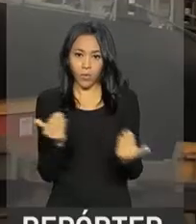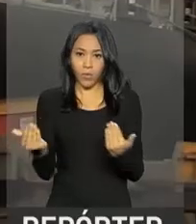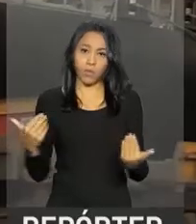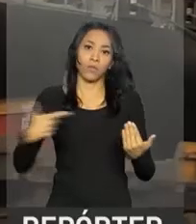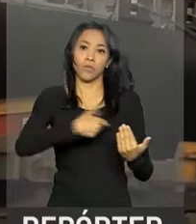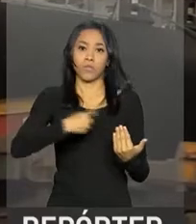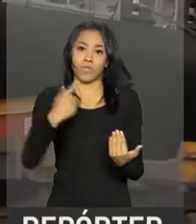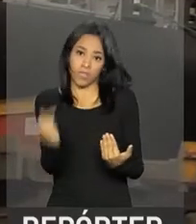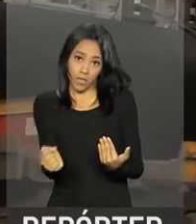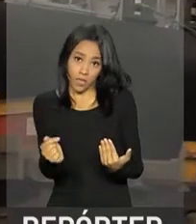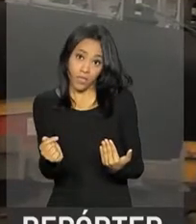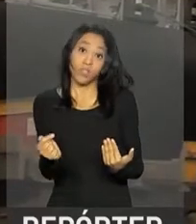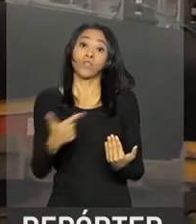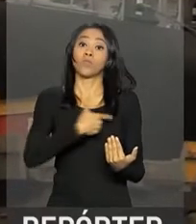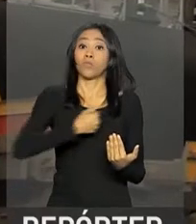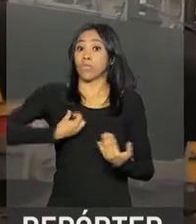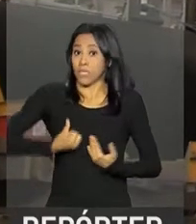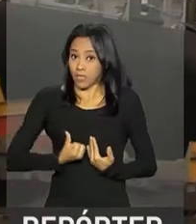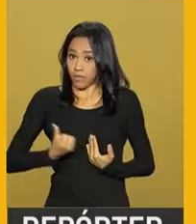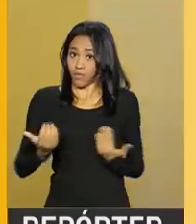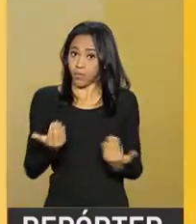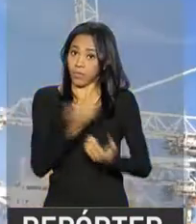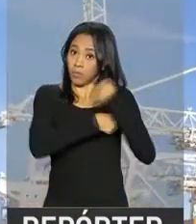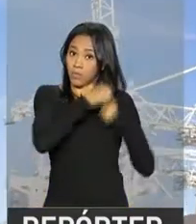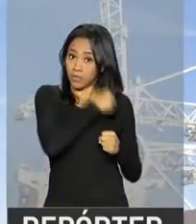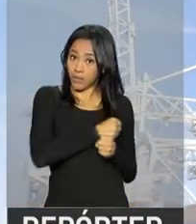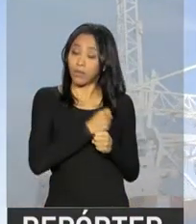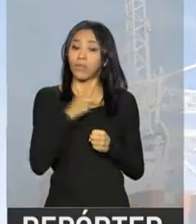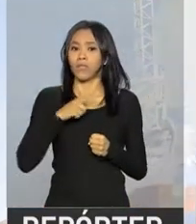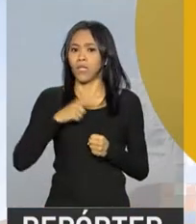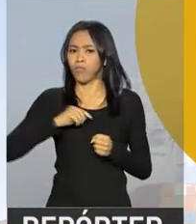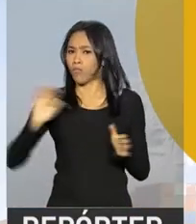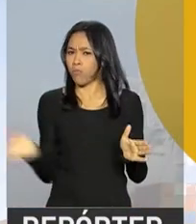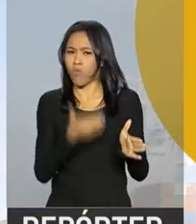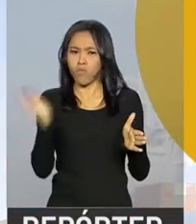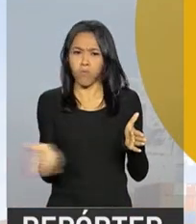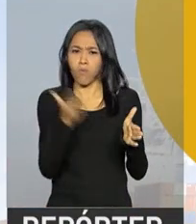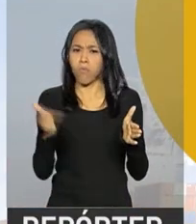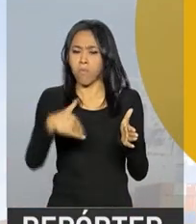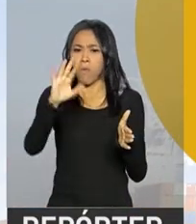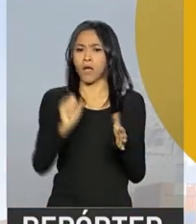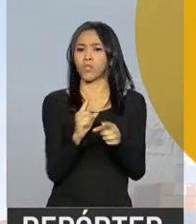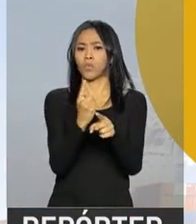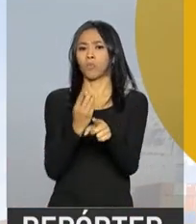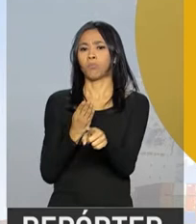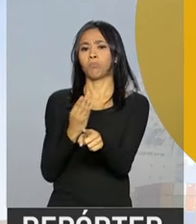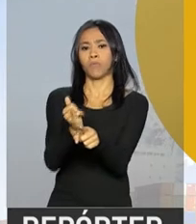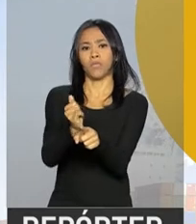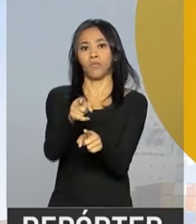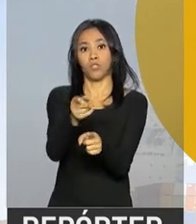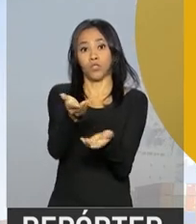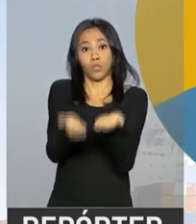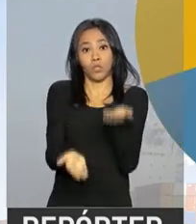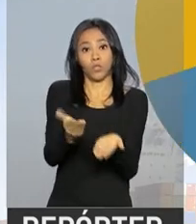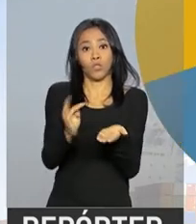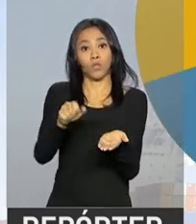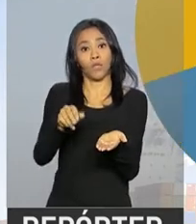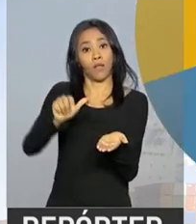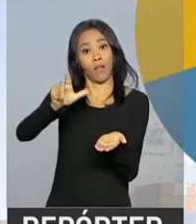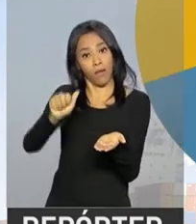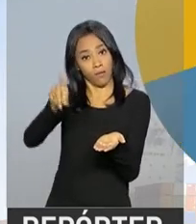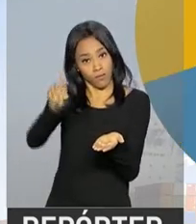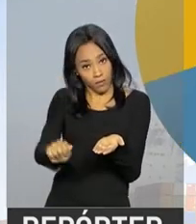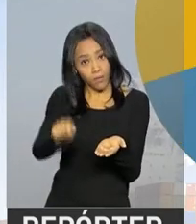2017 com 2016 e movimentou mais de 1 bilhão de toneladas os portos privados